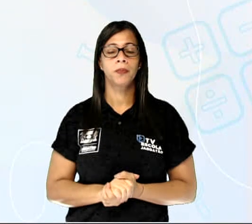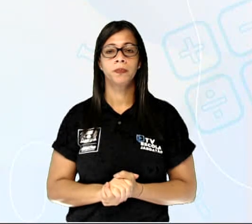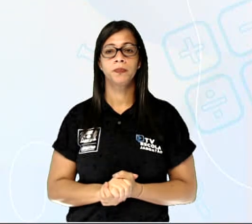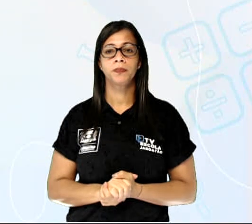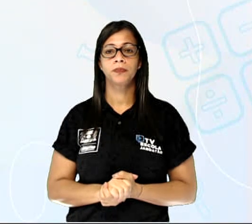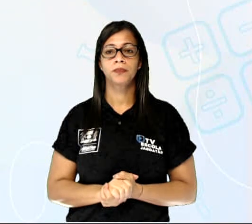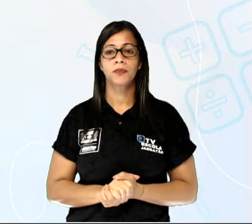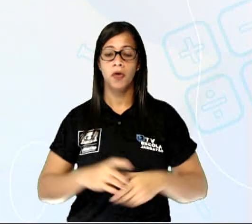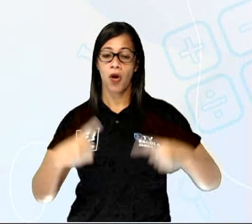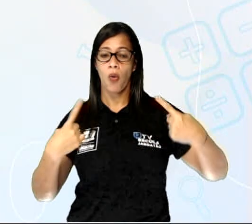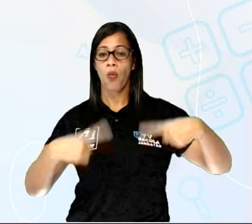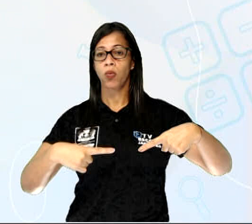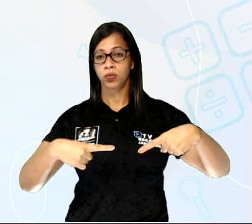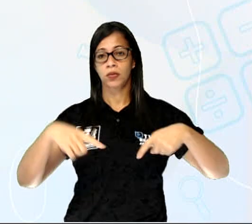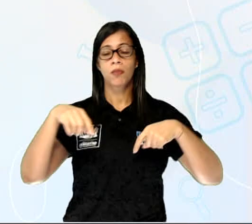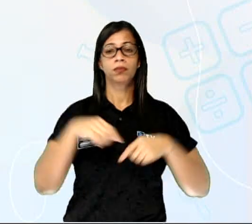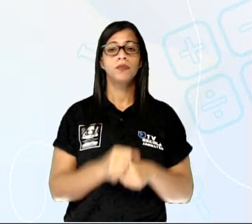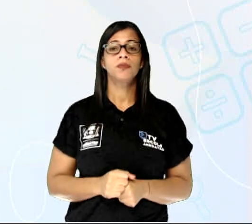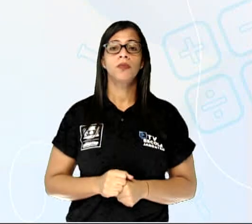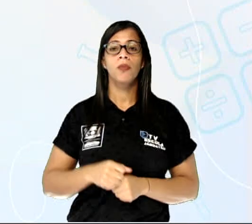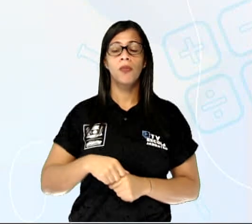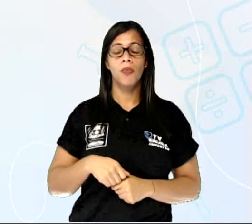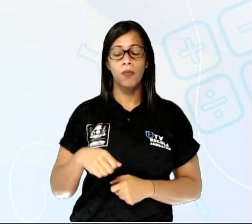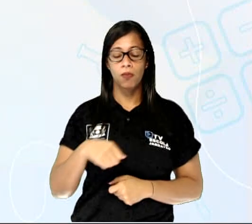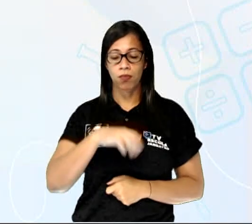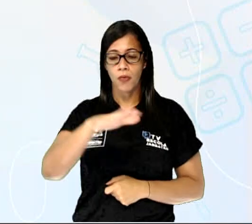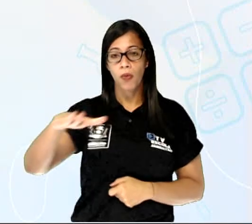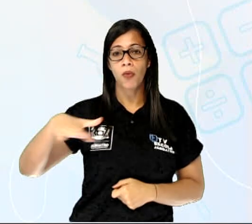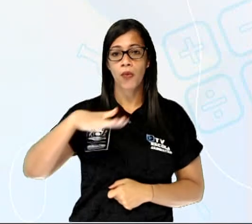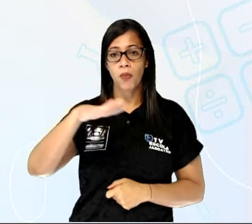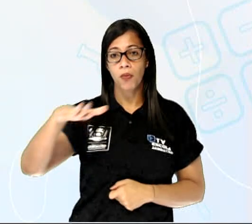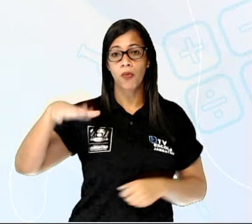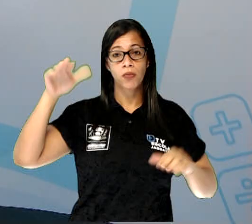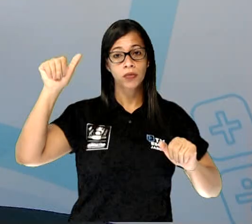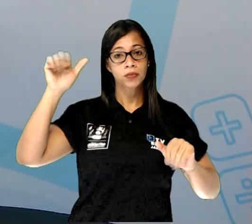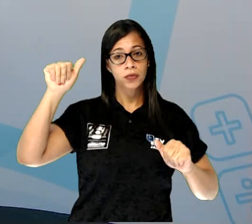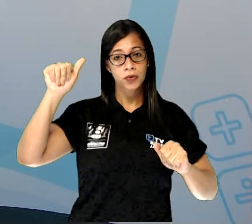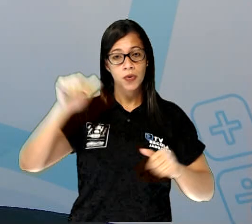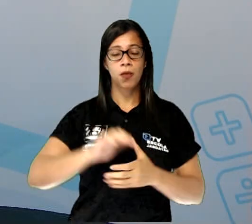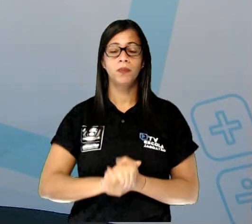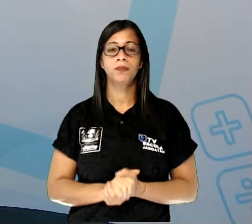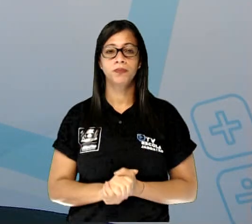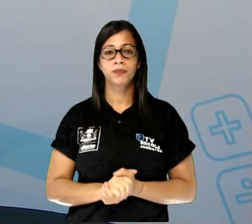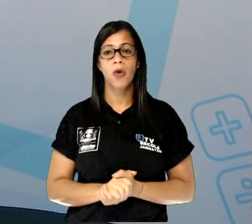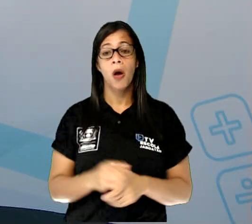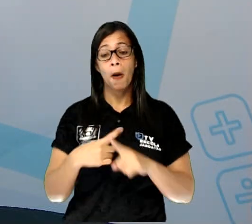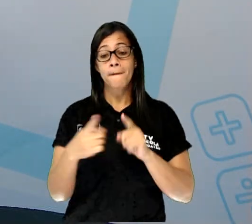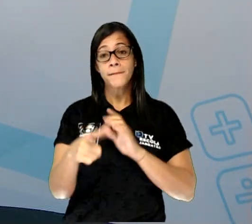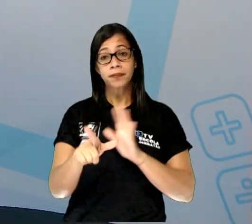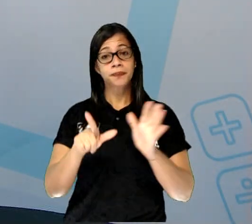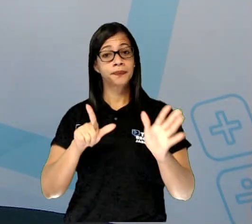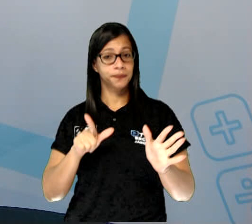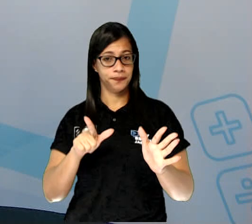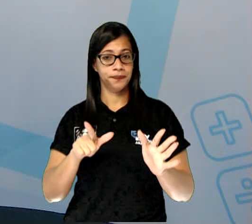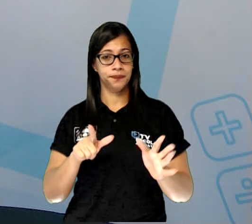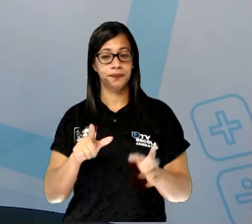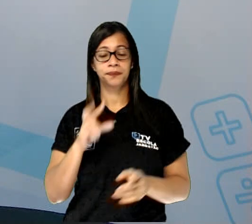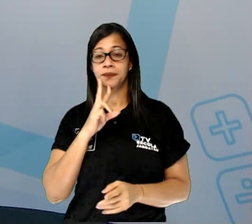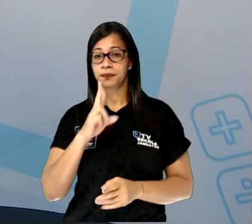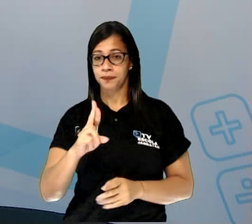espanhol. Gente, vamos responder o desafio da nossa última aula para poder a gente aprofundar um pouco mais nesse conteúdo de